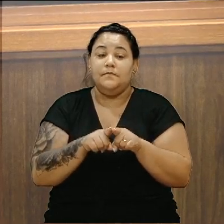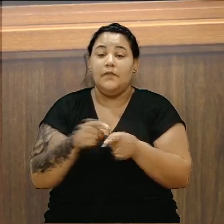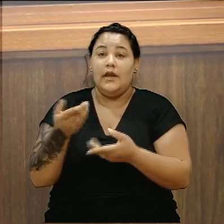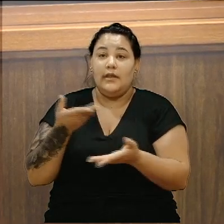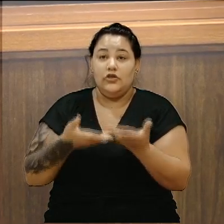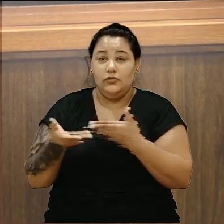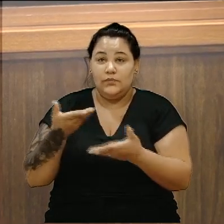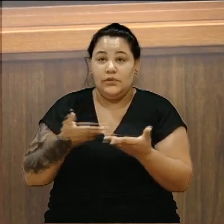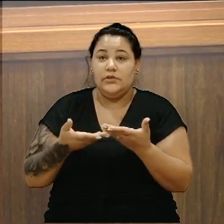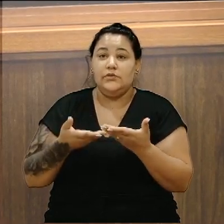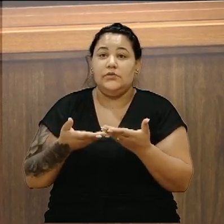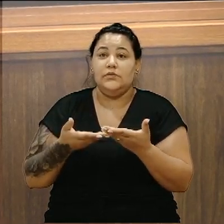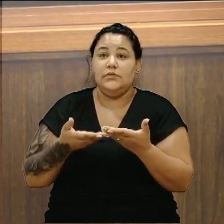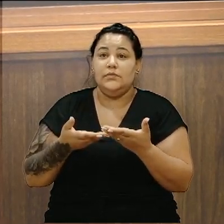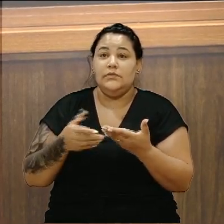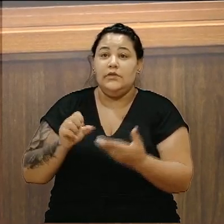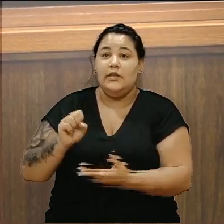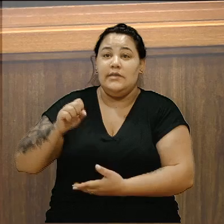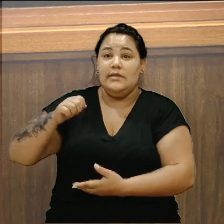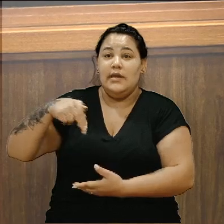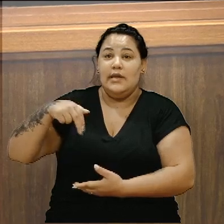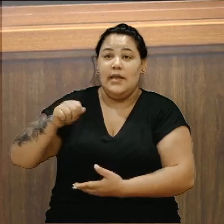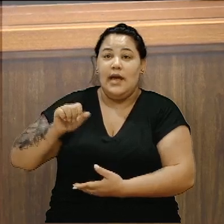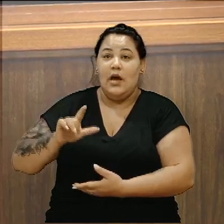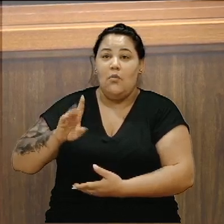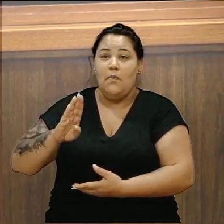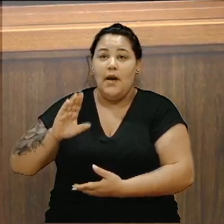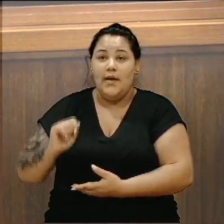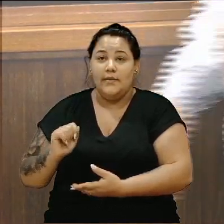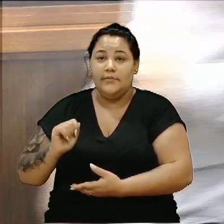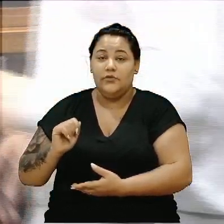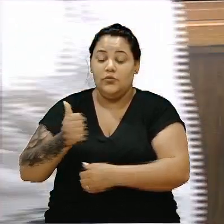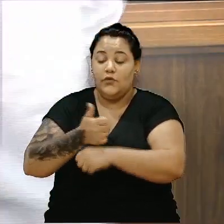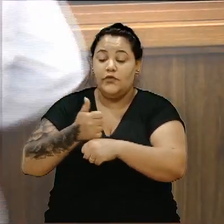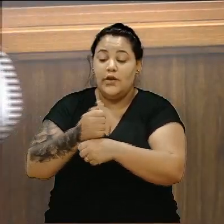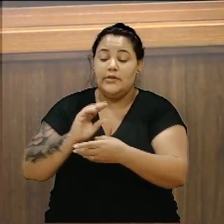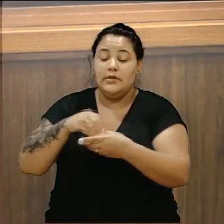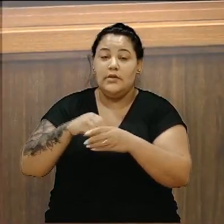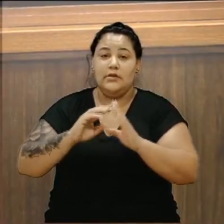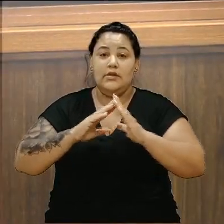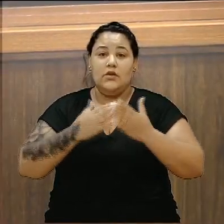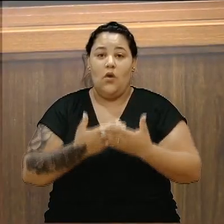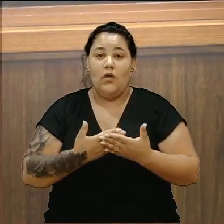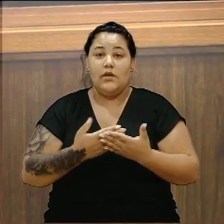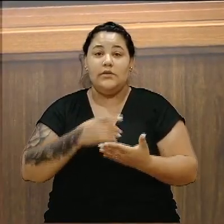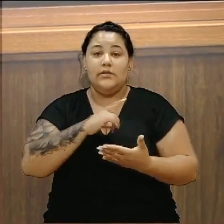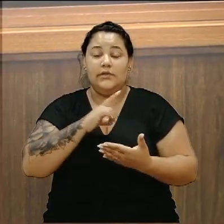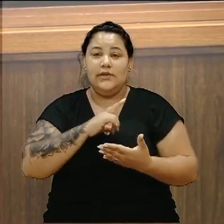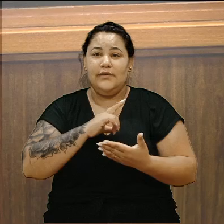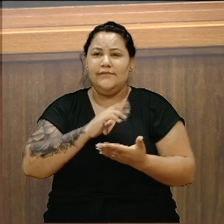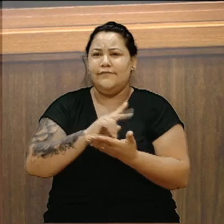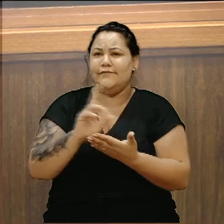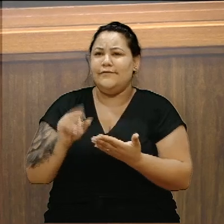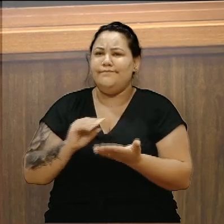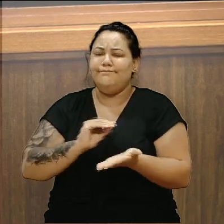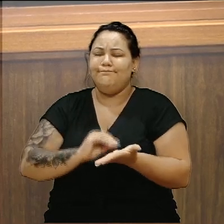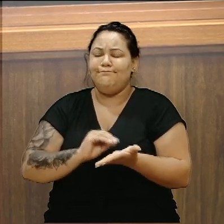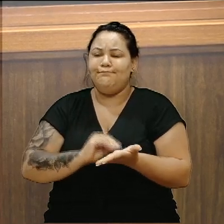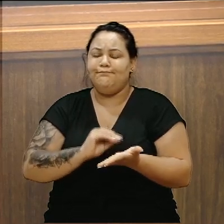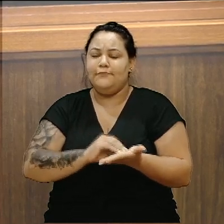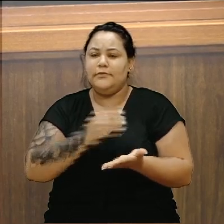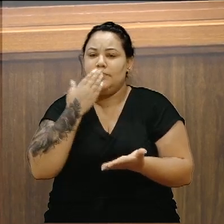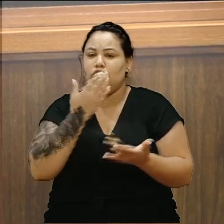atendimento, né, o Senalba, dos profissionais das escolas. Então, nós ficamos com várias lacunas que está expressa nesse pedido